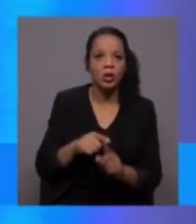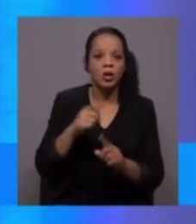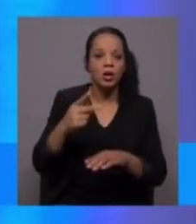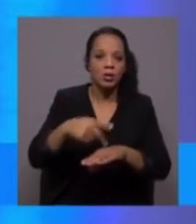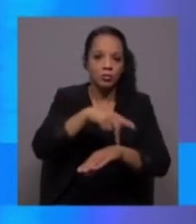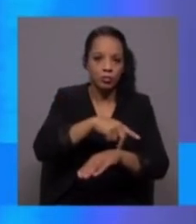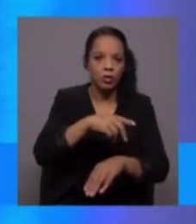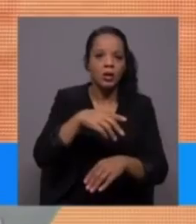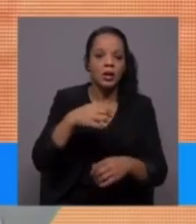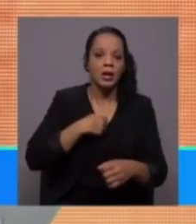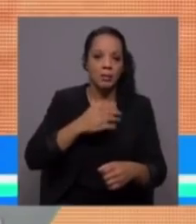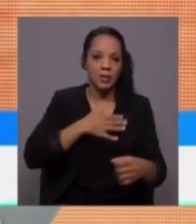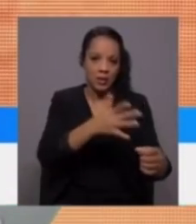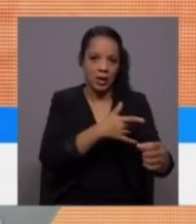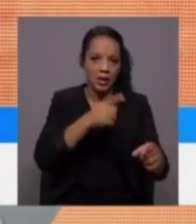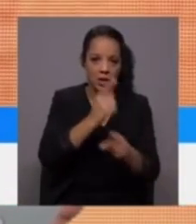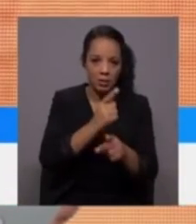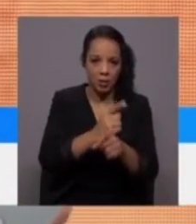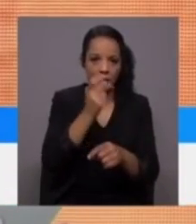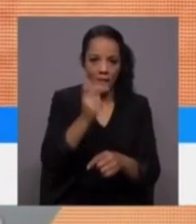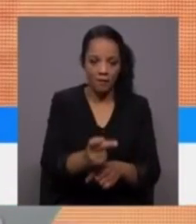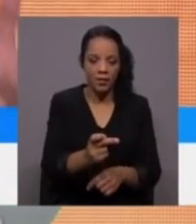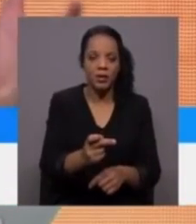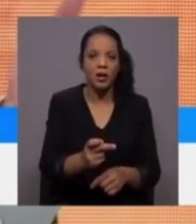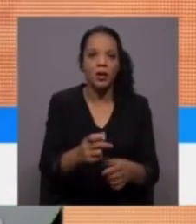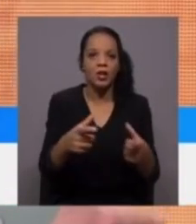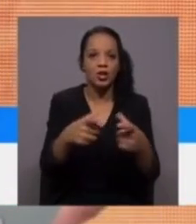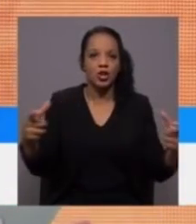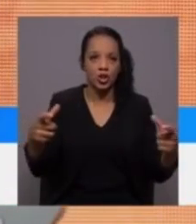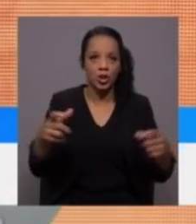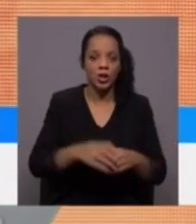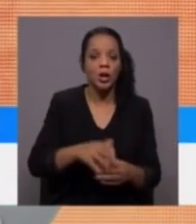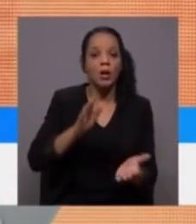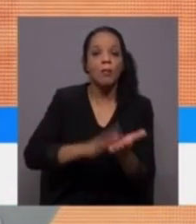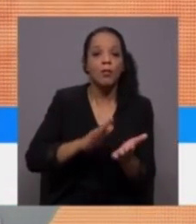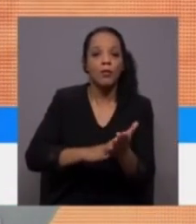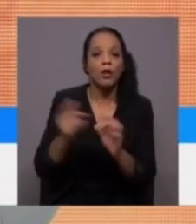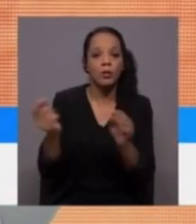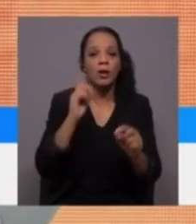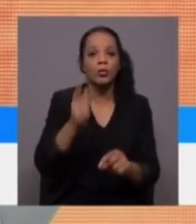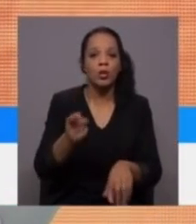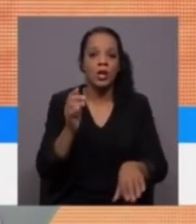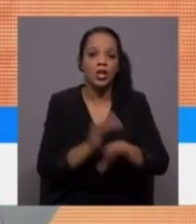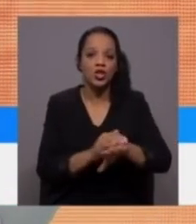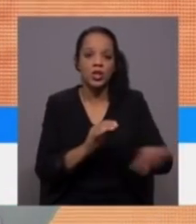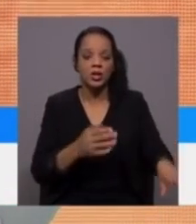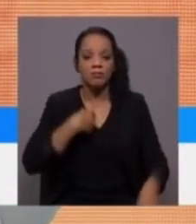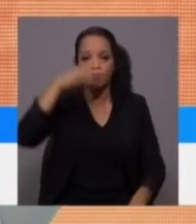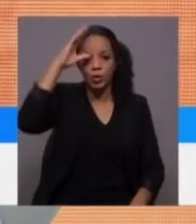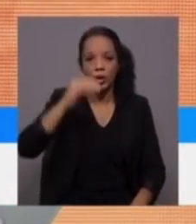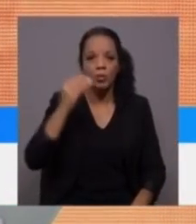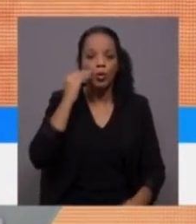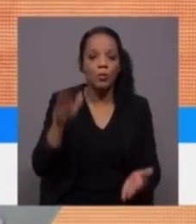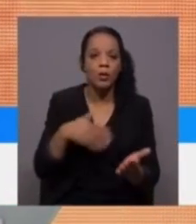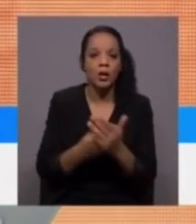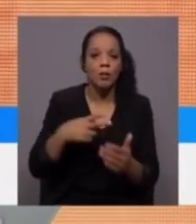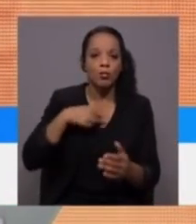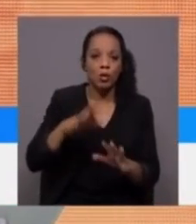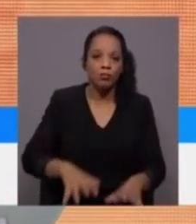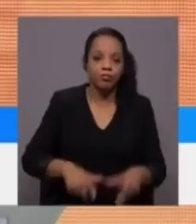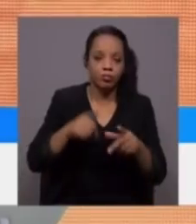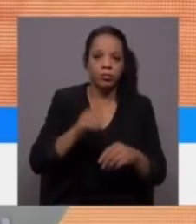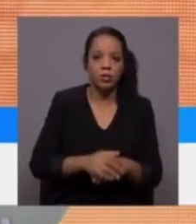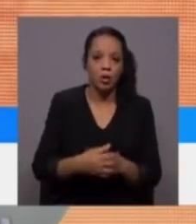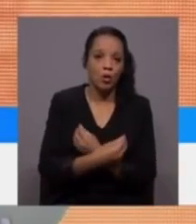alongada na Renner Mas ficará com o cheque na mesa e quero que agora dizendo que Ficou comprovado neste debate que a esquerda não tem a menor ideia é que o mercado Portugal a crescer